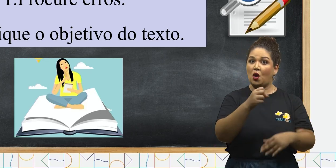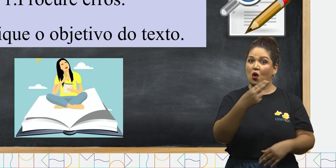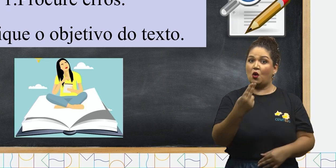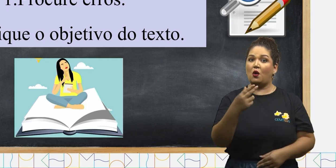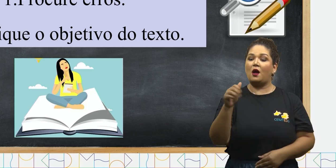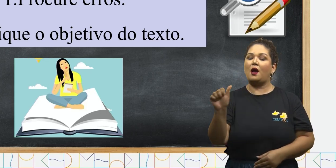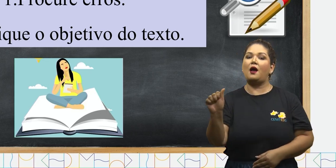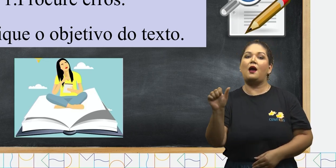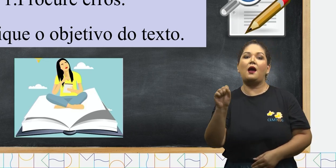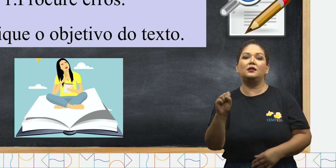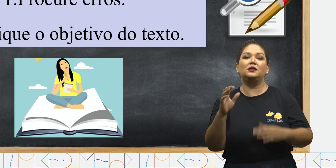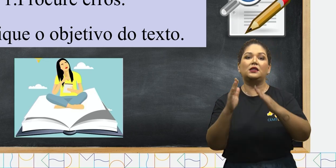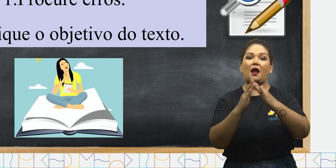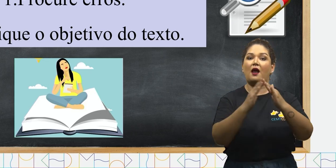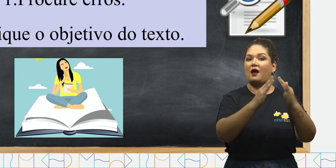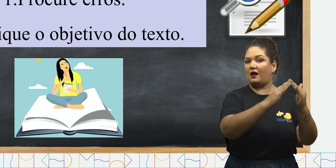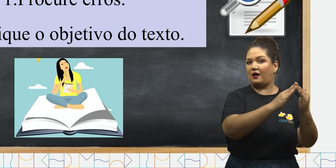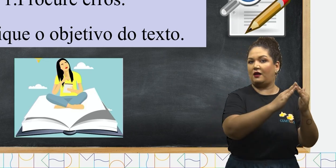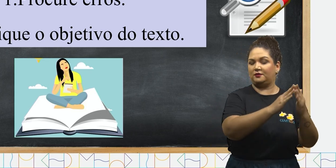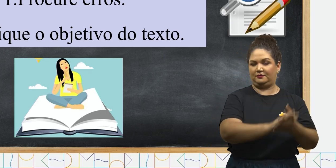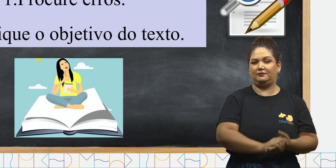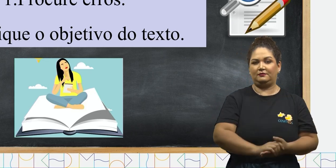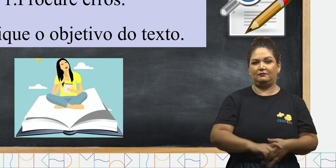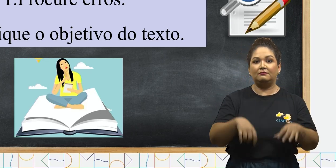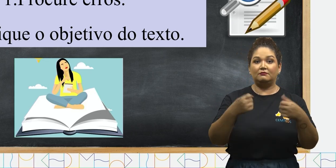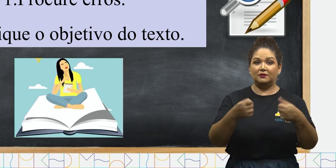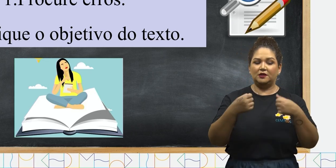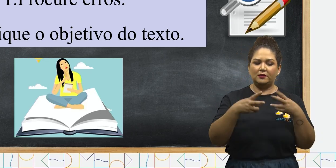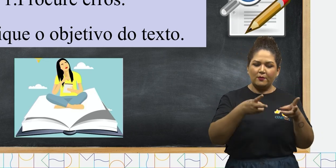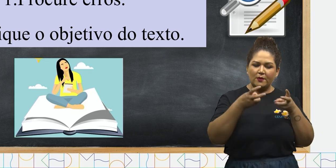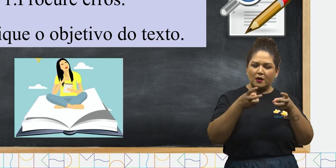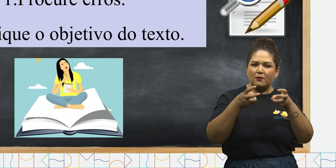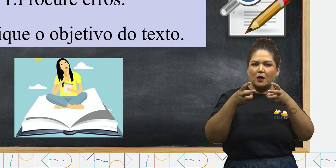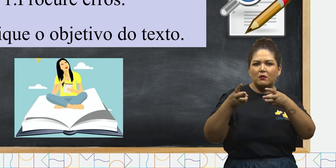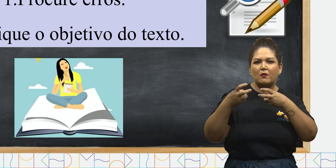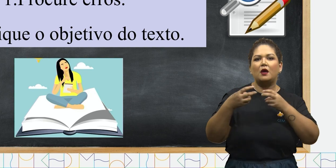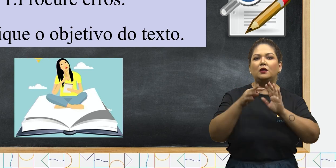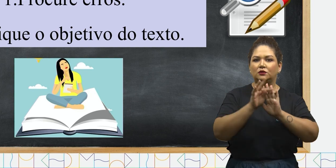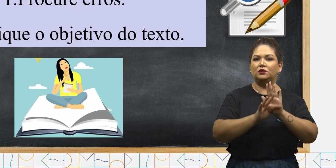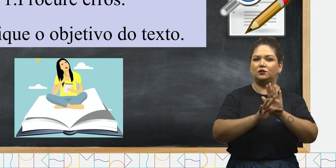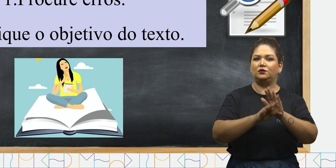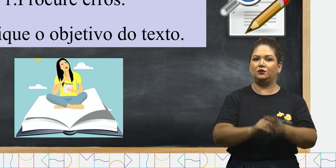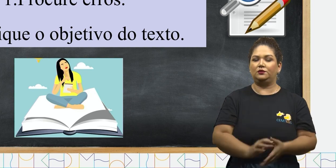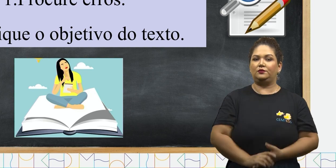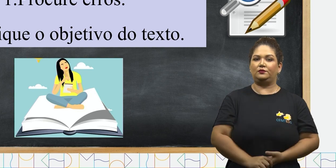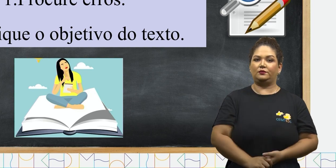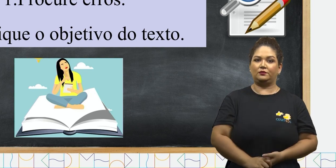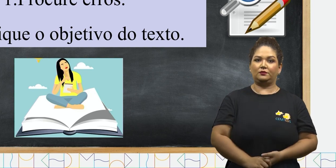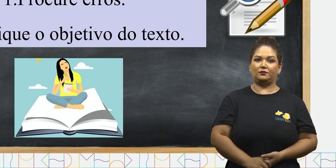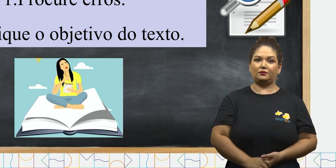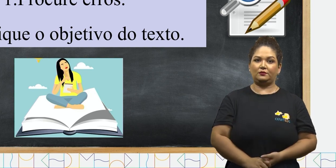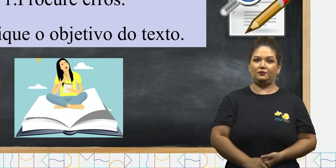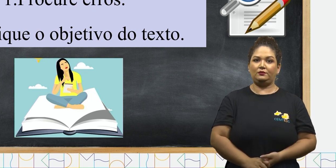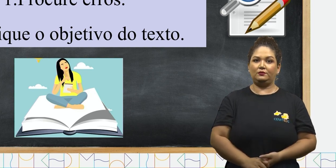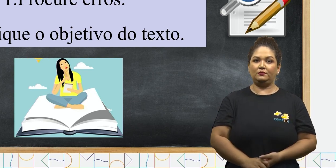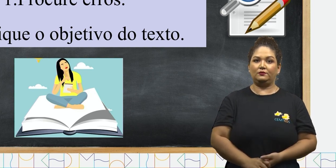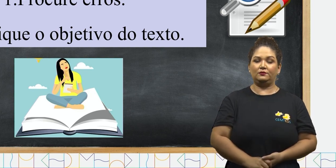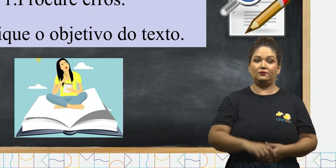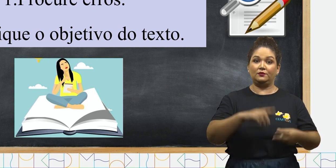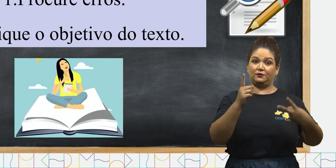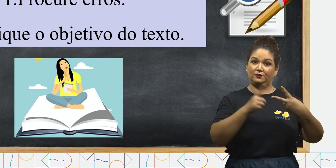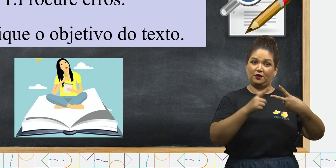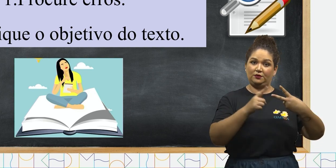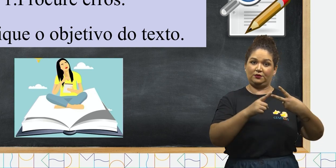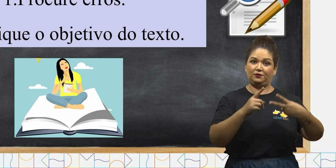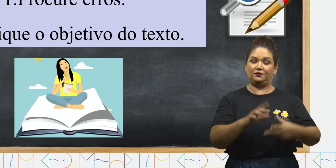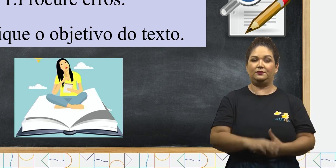as casas? Tudo isso você precisa verificar quando fores revisar, ok?